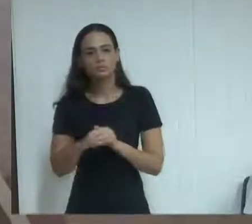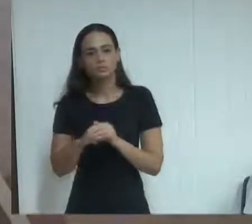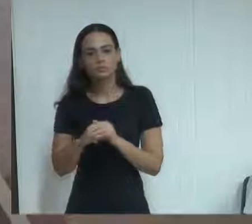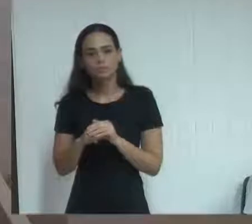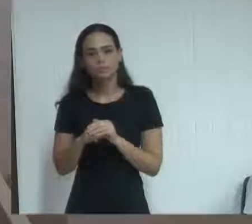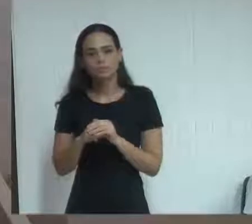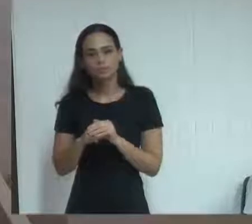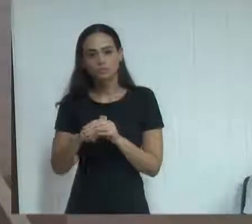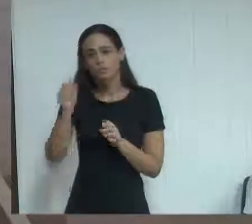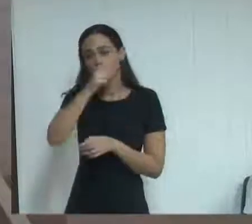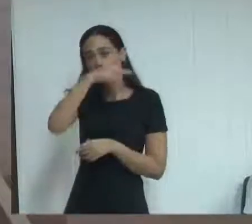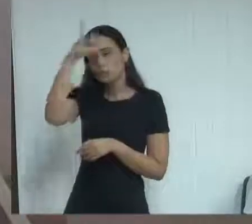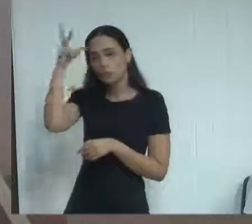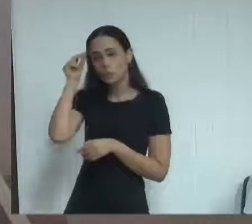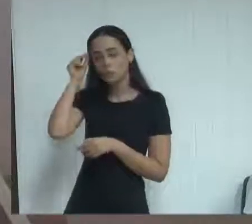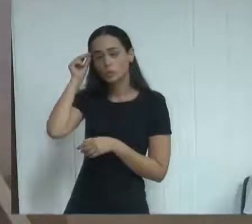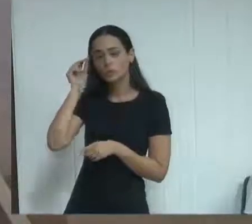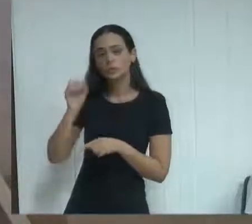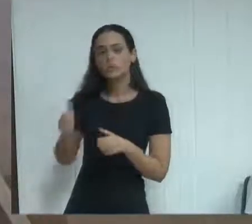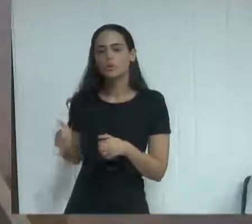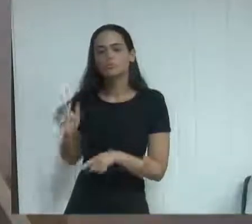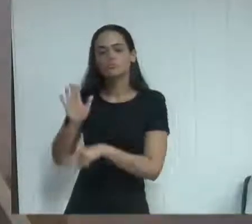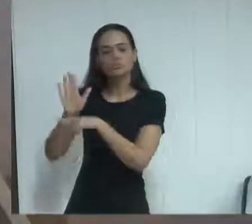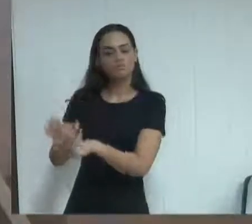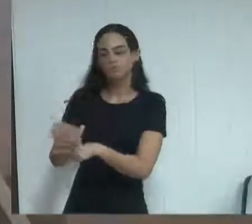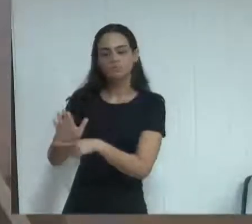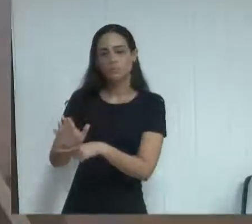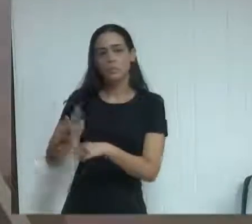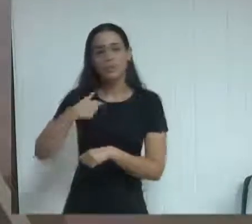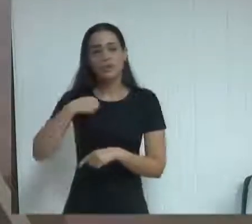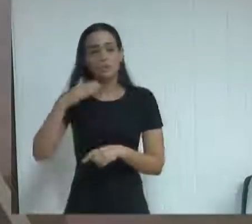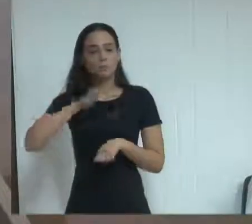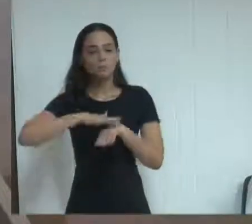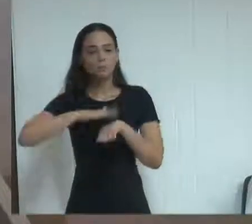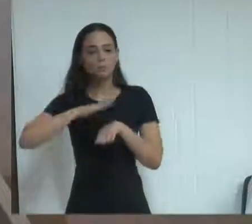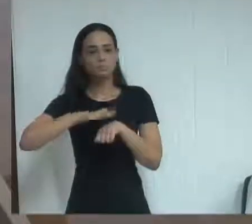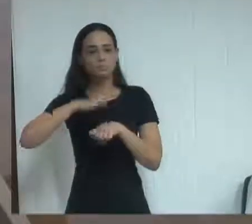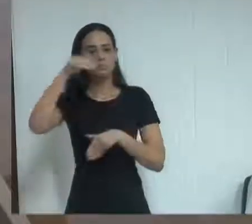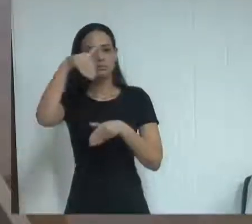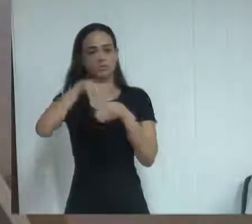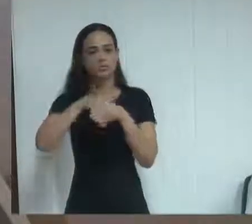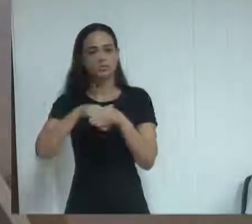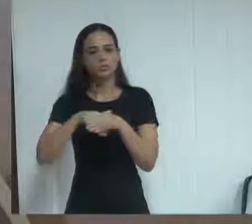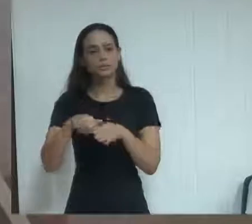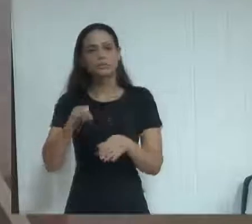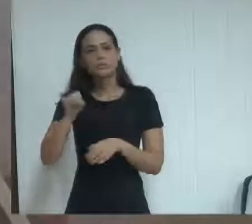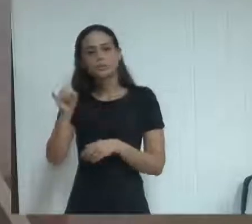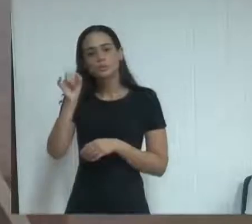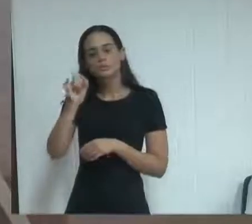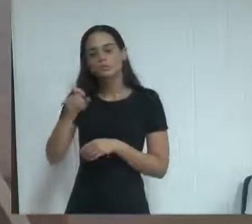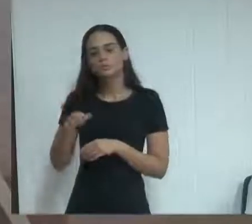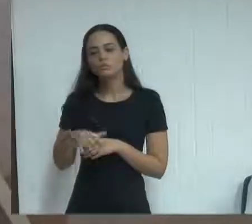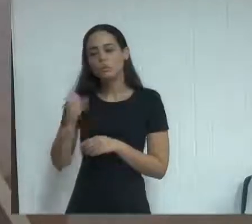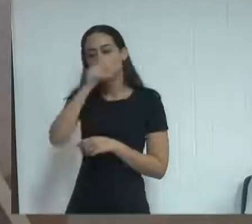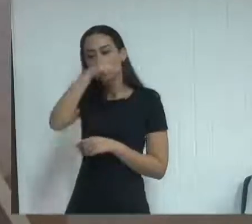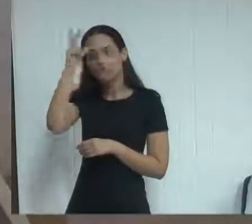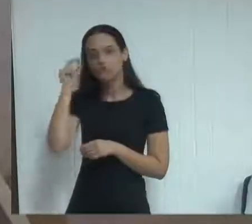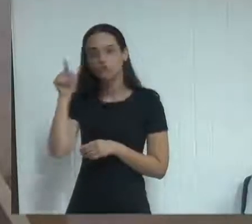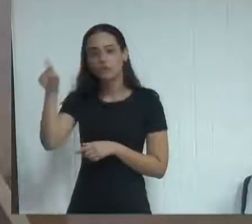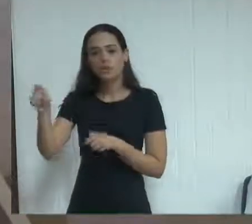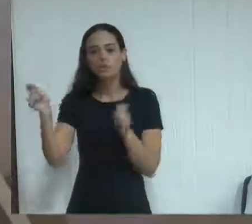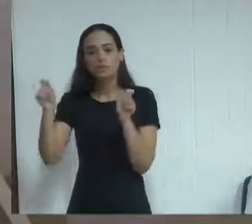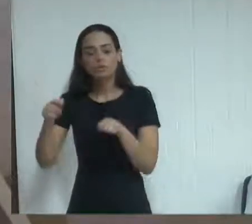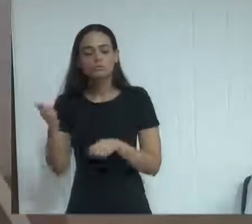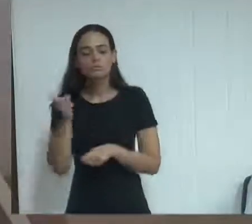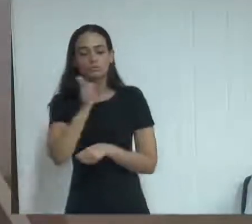defendendo o Poder Executivo, estou defendendo o meu voto. E seja quem for o prefeito que estiver lá, vai ter uma flexibilidade de poder, de certa